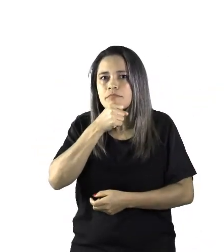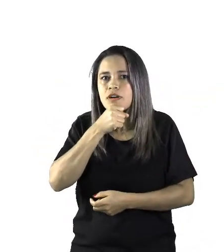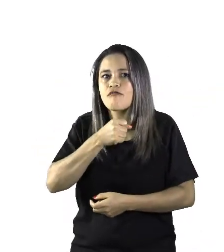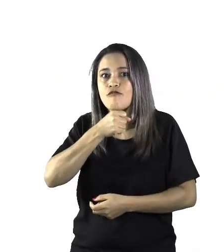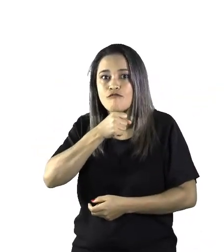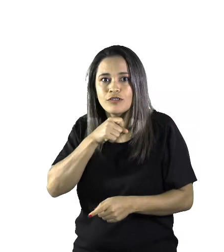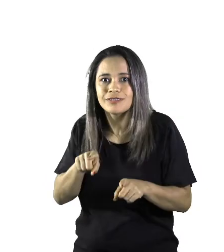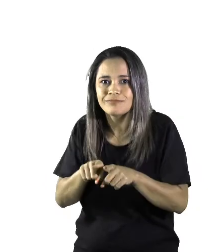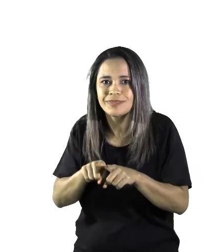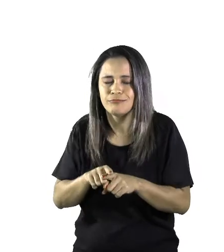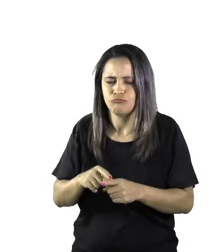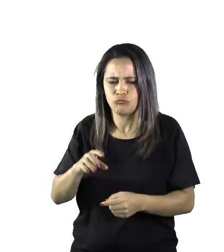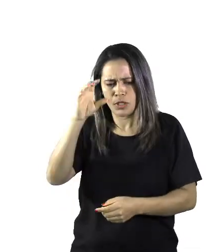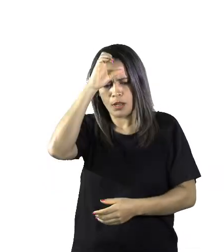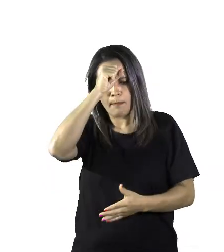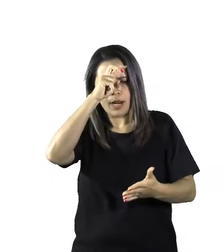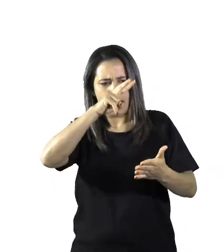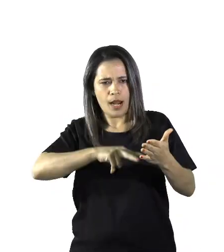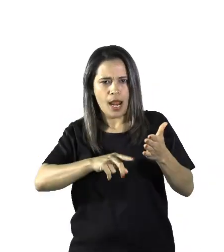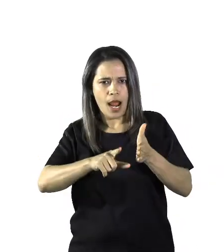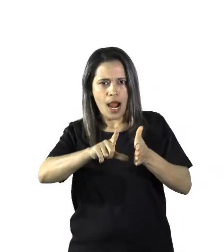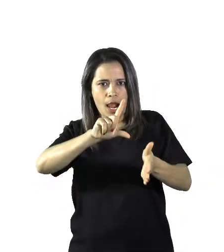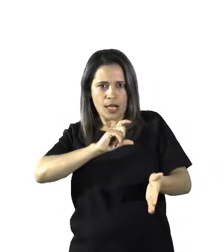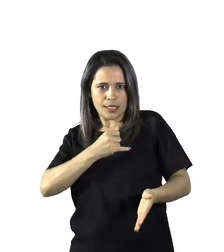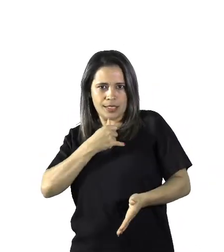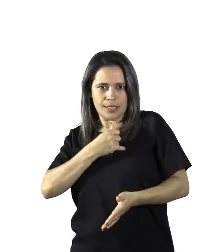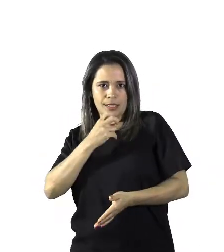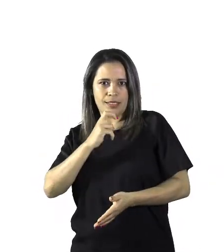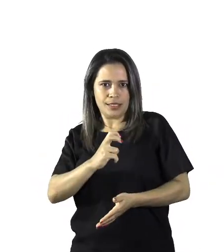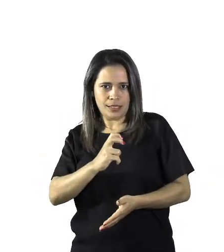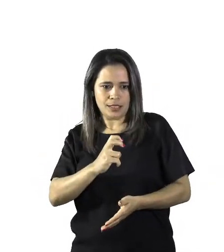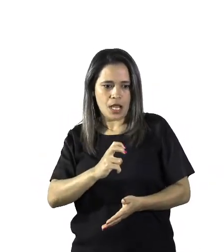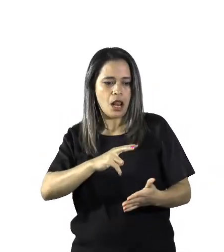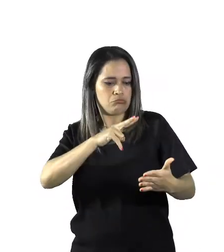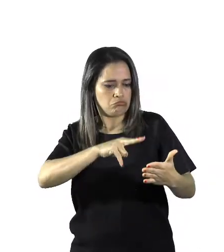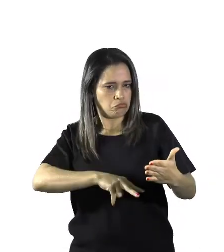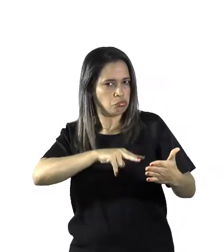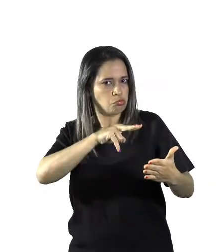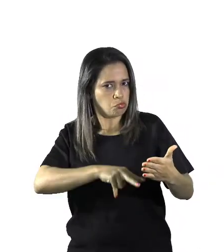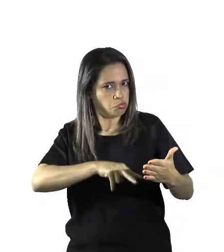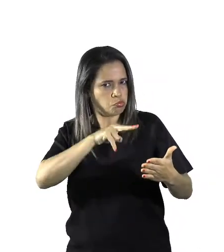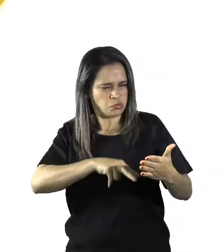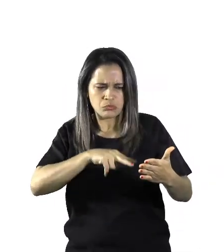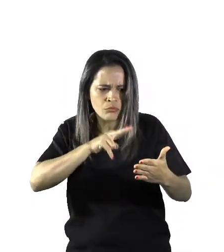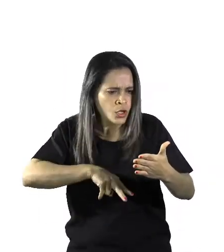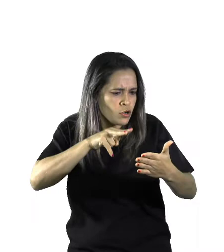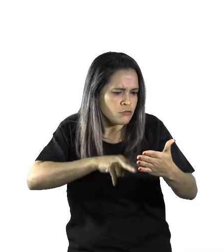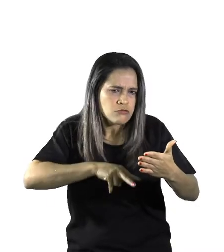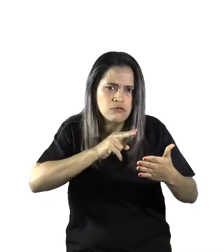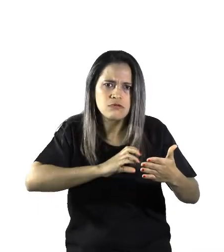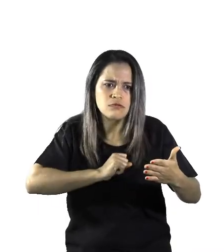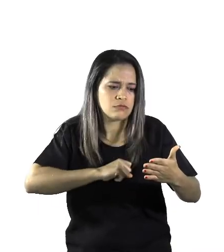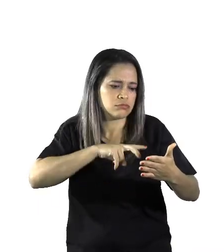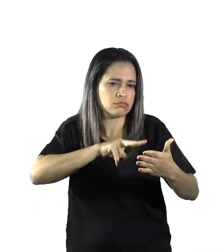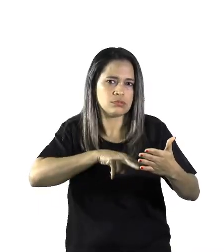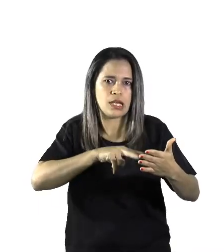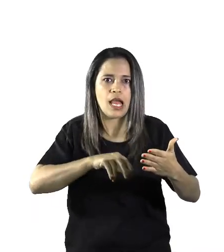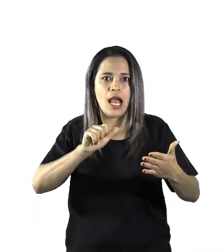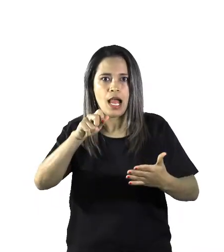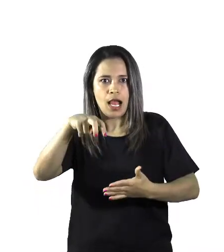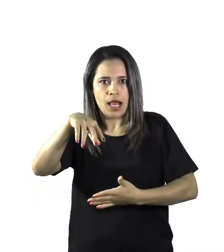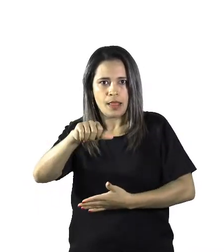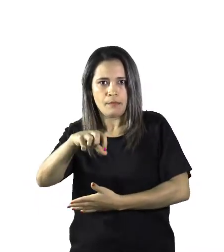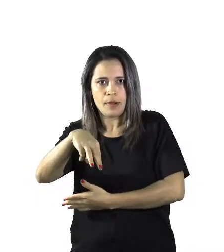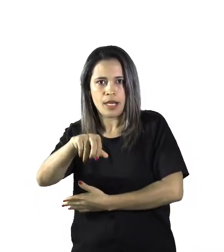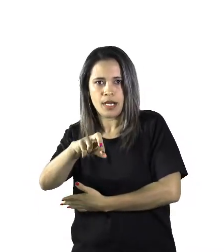a ler, antes dos 5 anos de idade, tornou-se uma leitora assídua. Ana Maria Machado